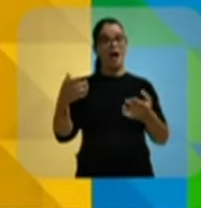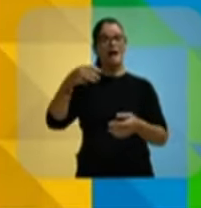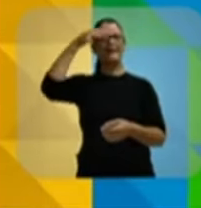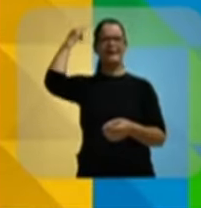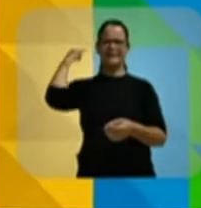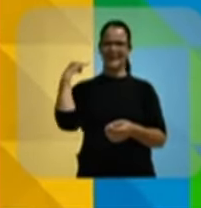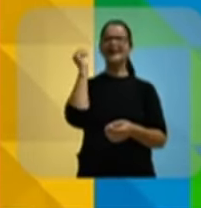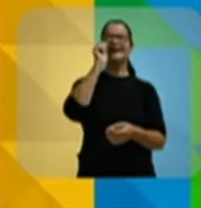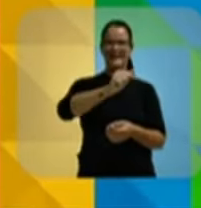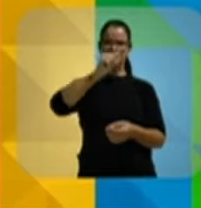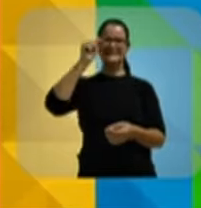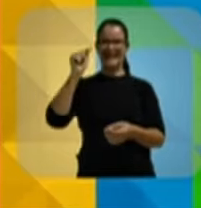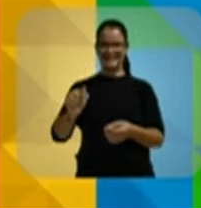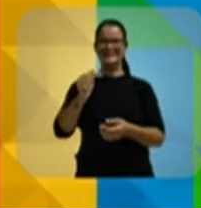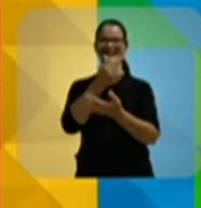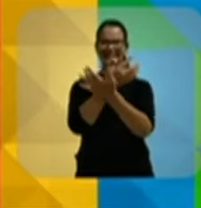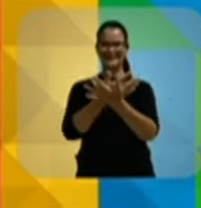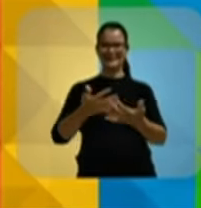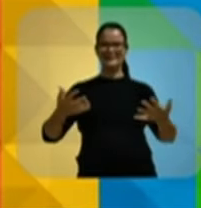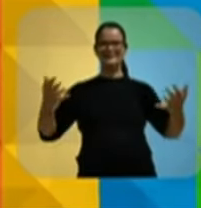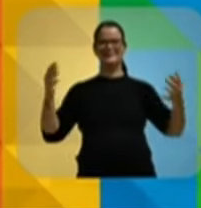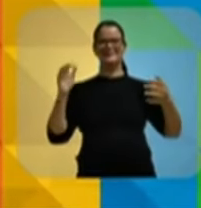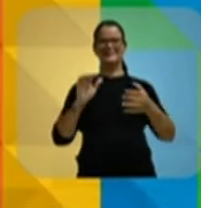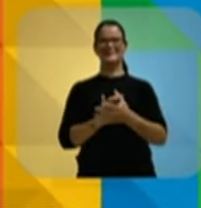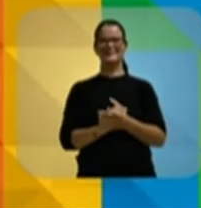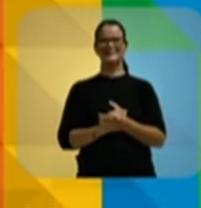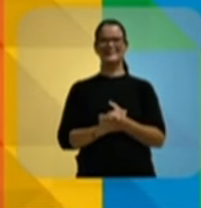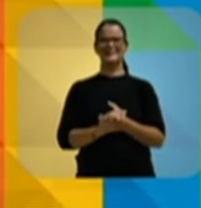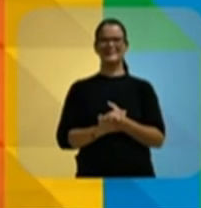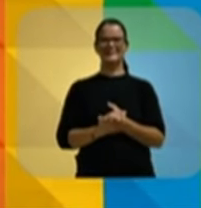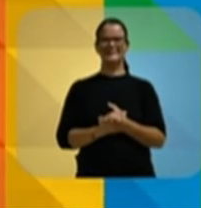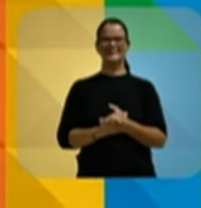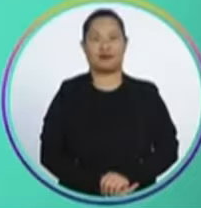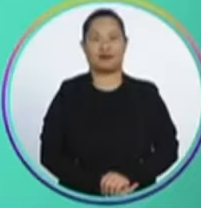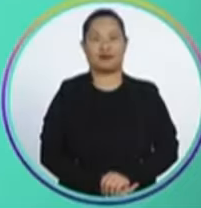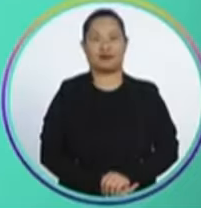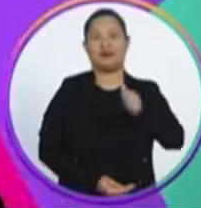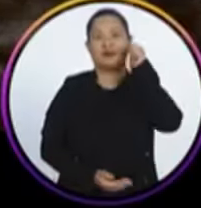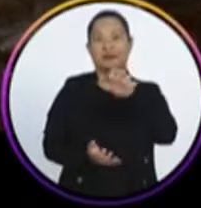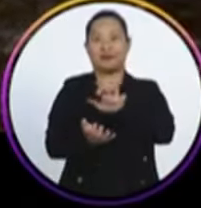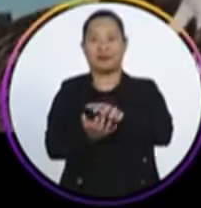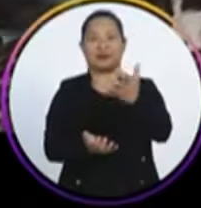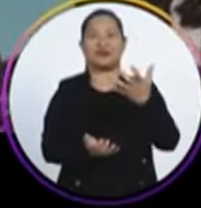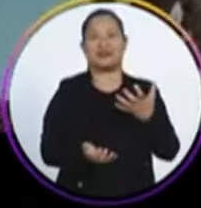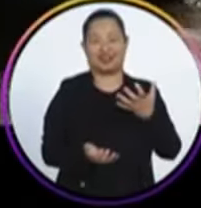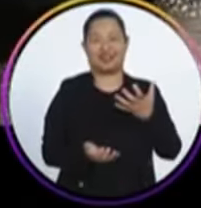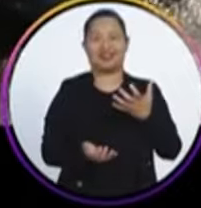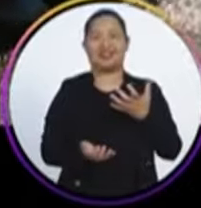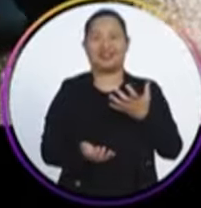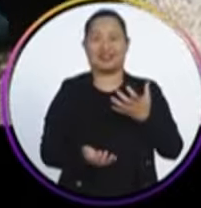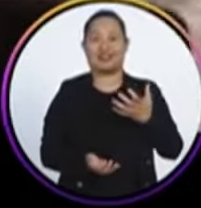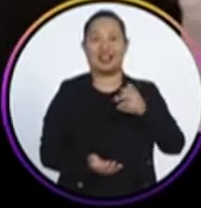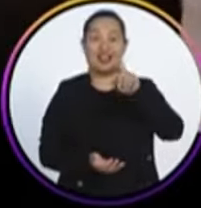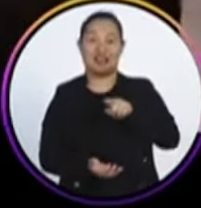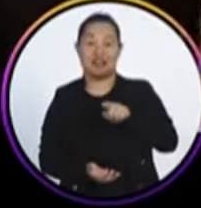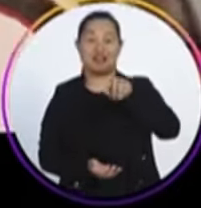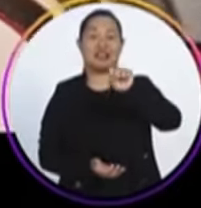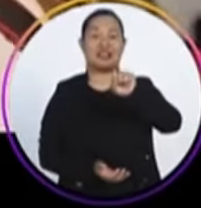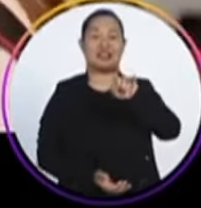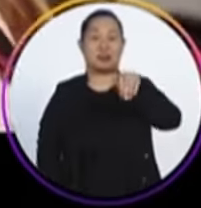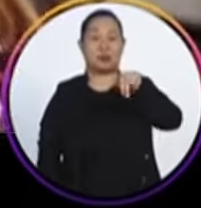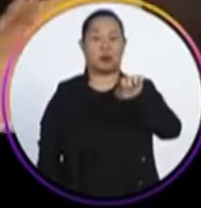Agora é Marília Reis 77. mulher que Pernambuco quer